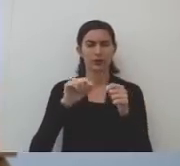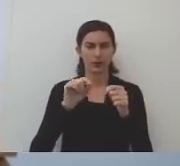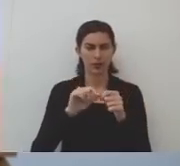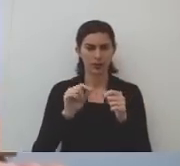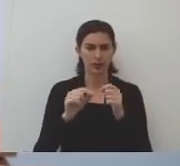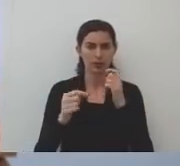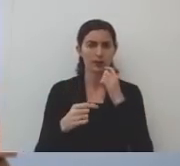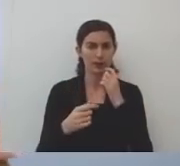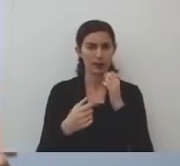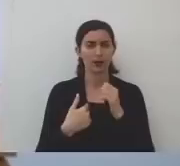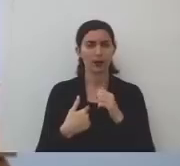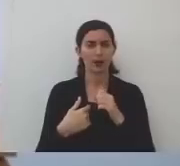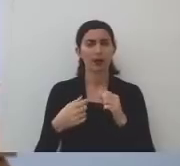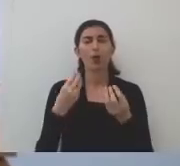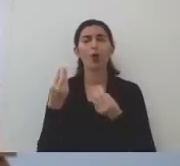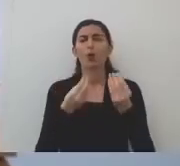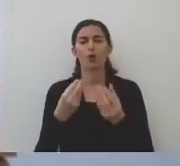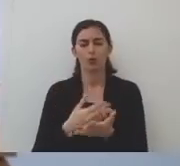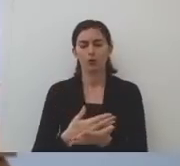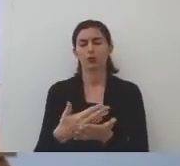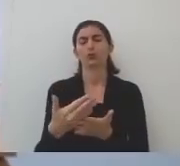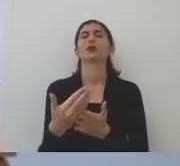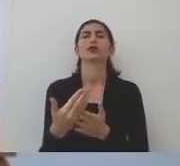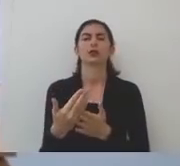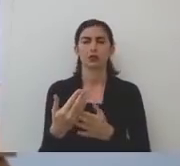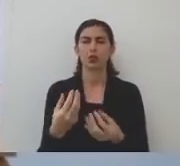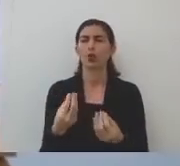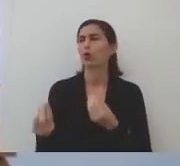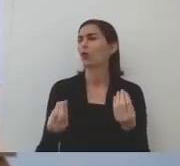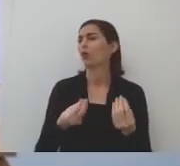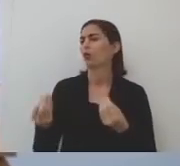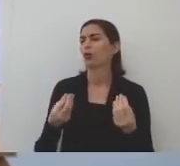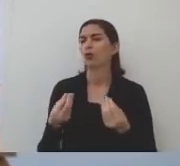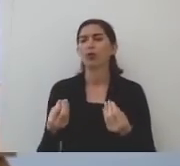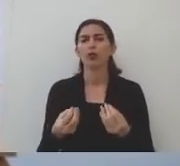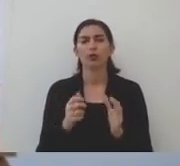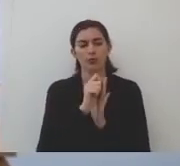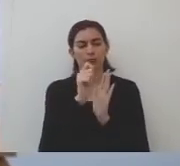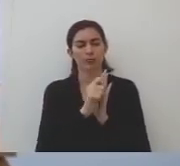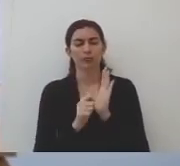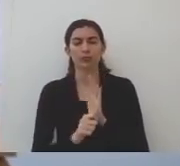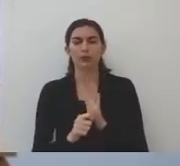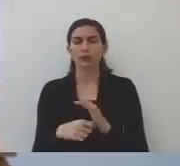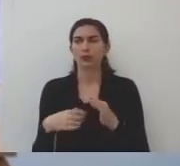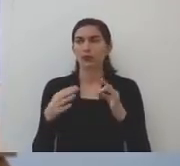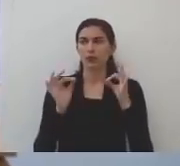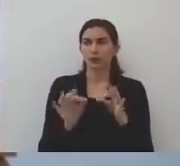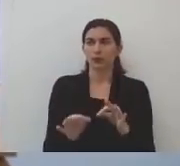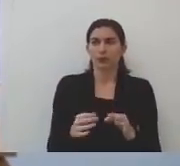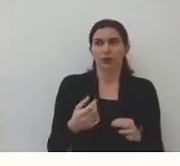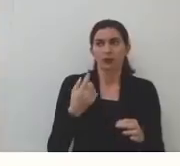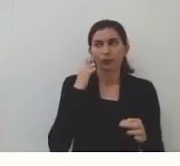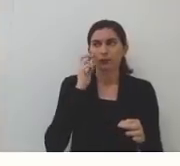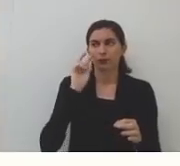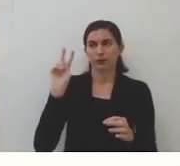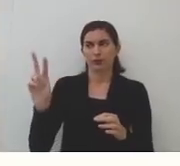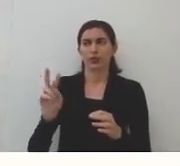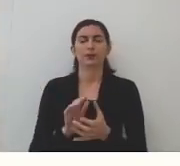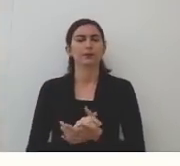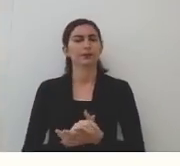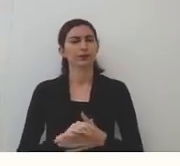para destravar. Como é que eu começo? Como é essa escrita? É justamente isso aqui, ó, que vocês estão